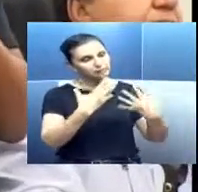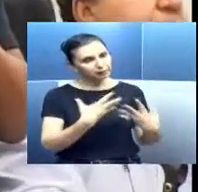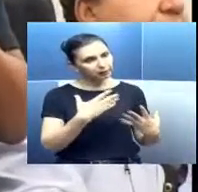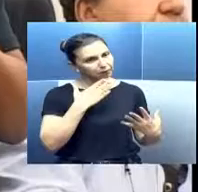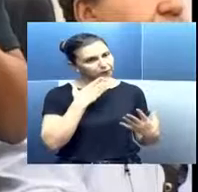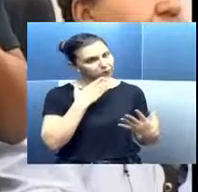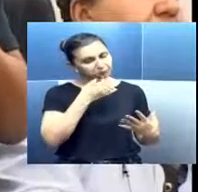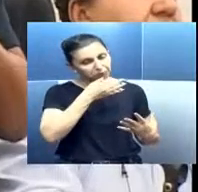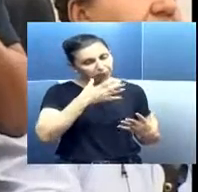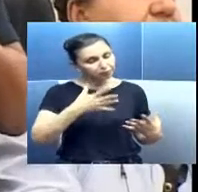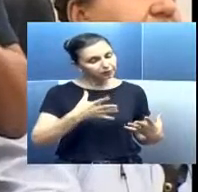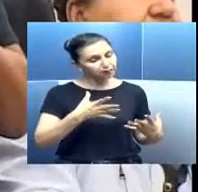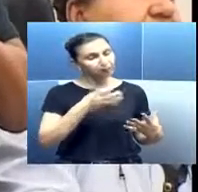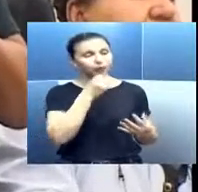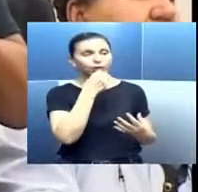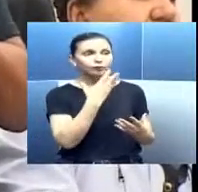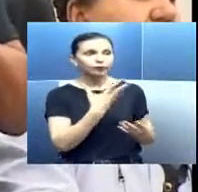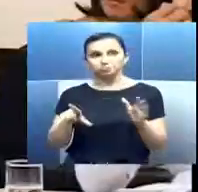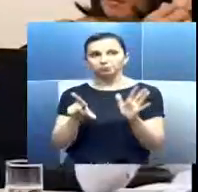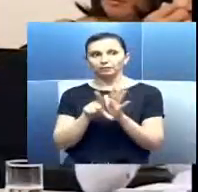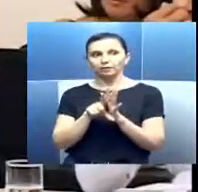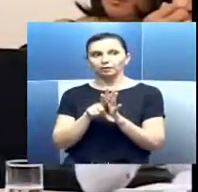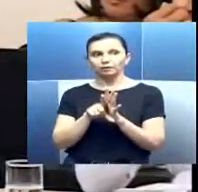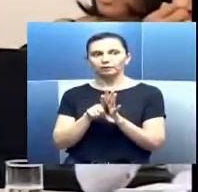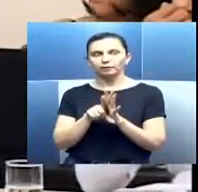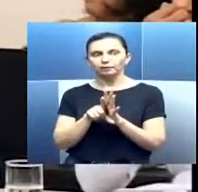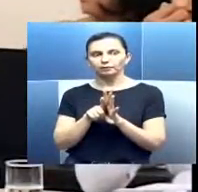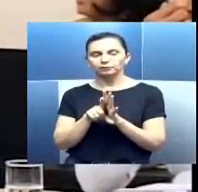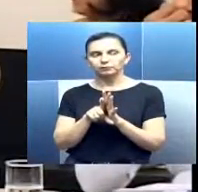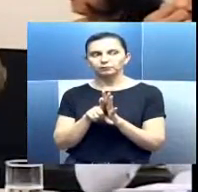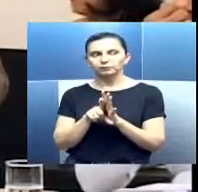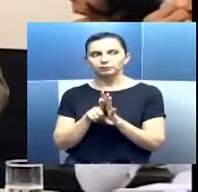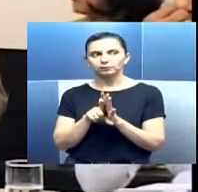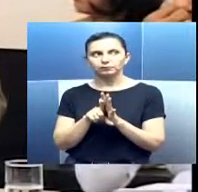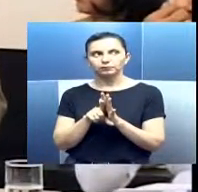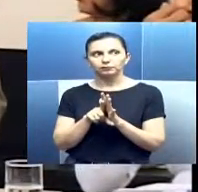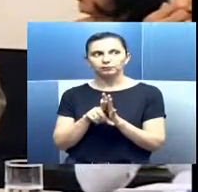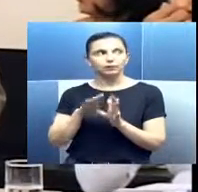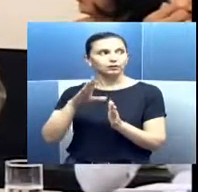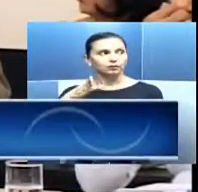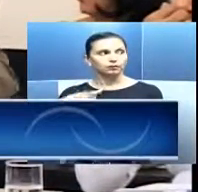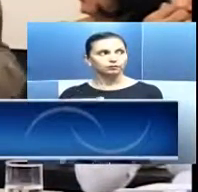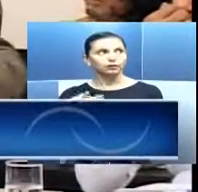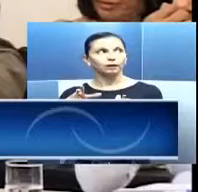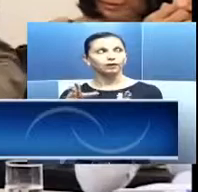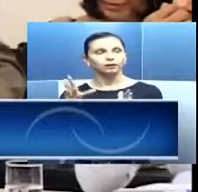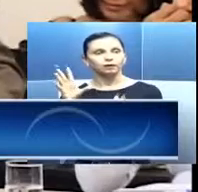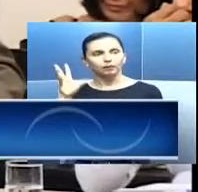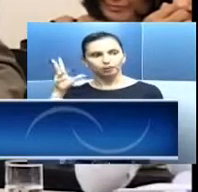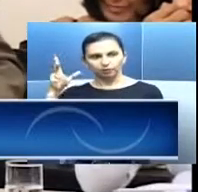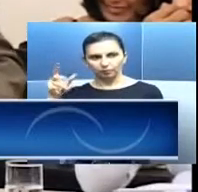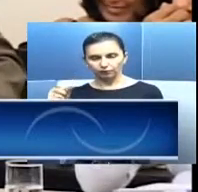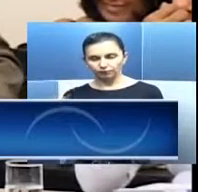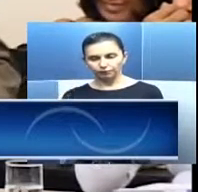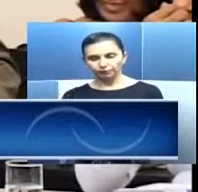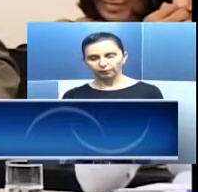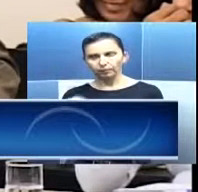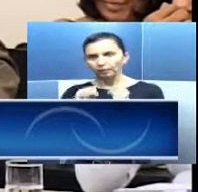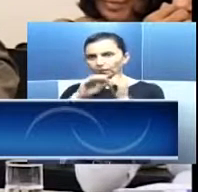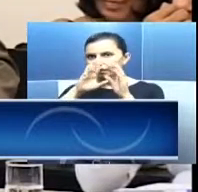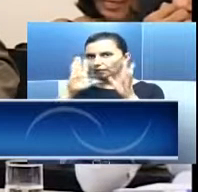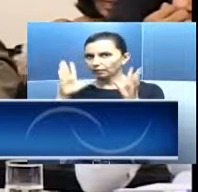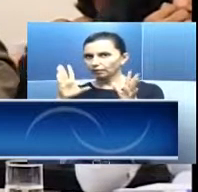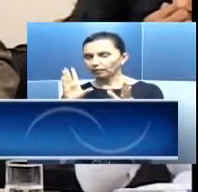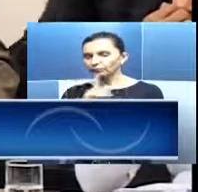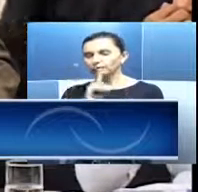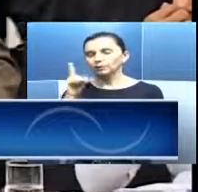foi um avanço de ano agora o tempo hoje 133 legais uma vez definindo naturalmente a data base é